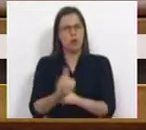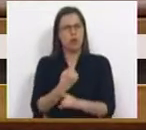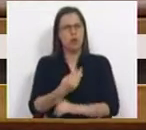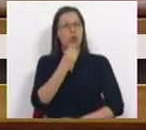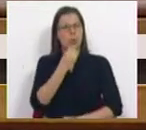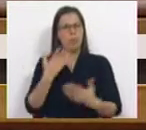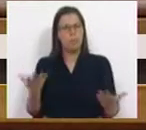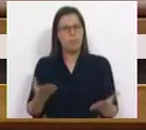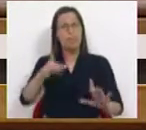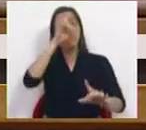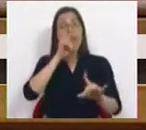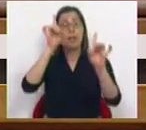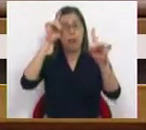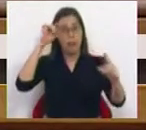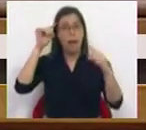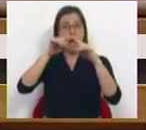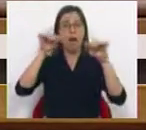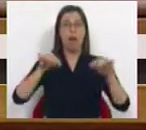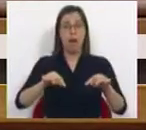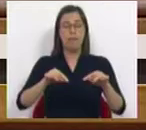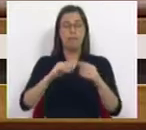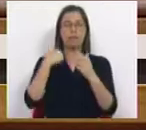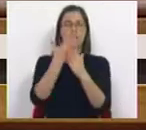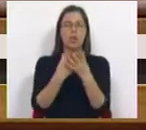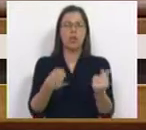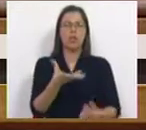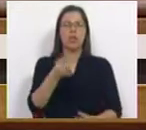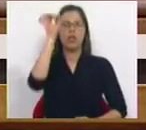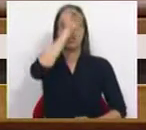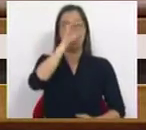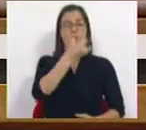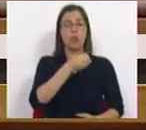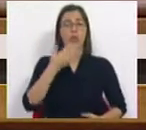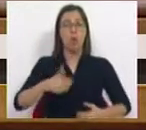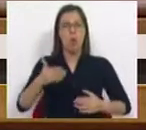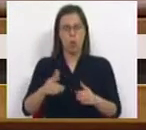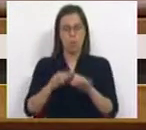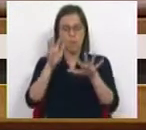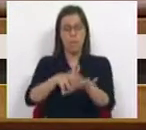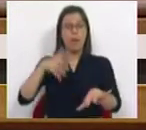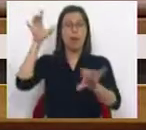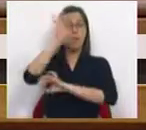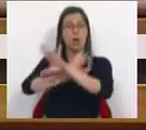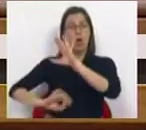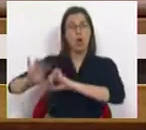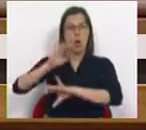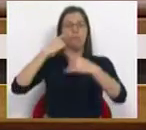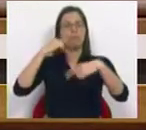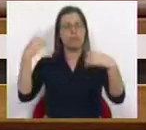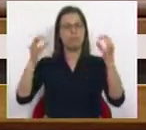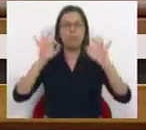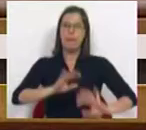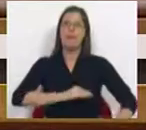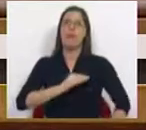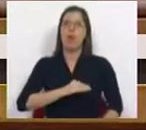alimentar. Lembro a este propósito que na sua resolução 19 de janeiro de 2011, o Parlamento Europeu manifesta a